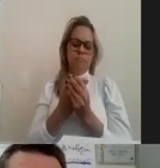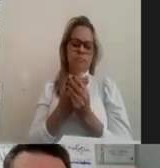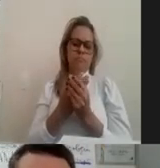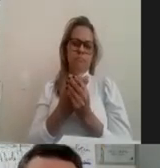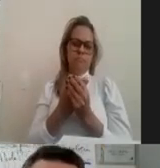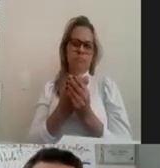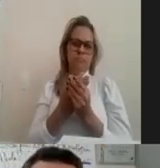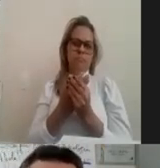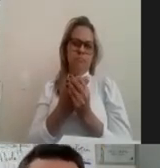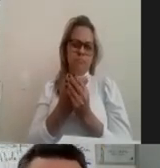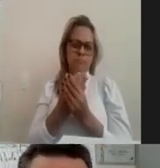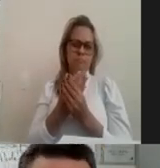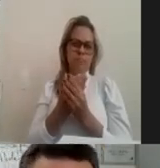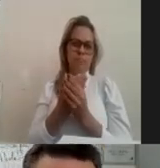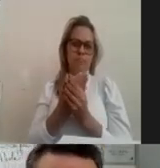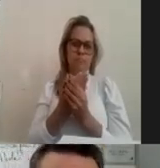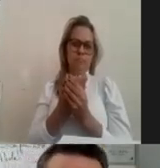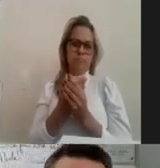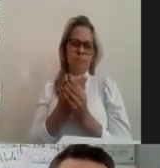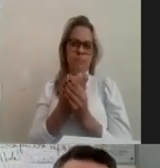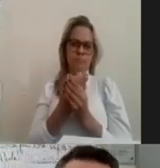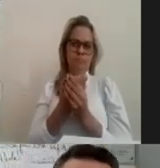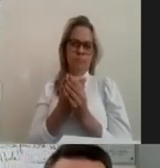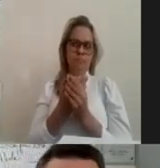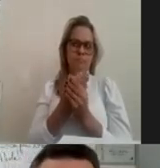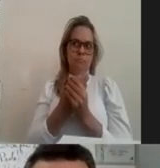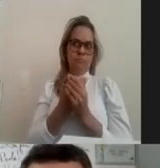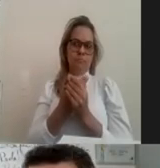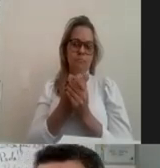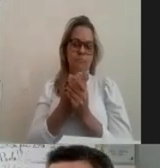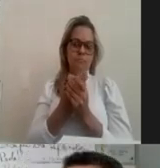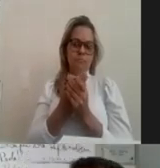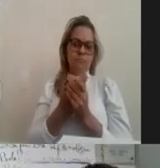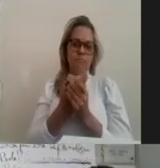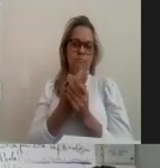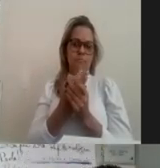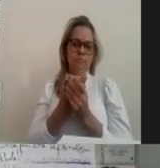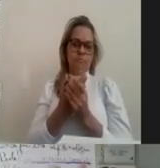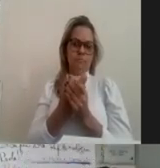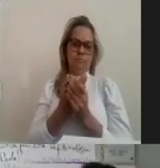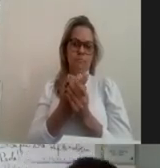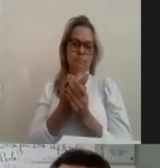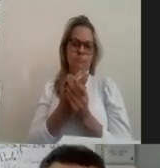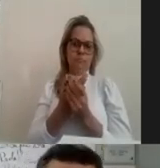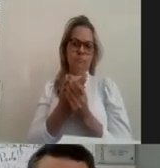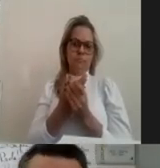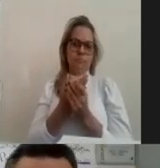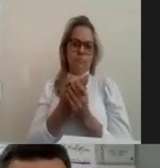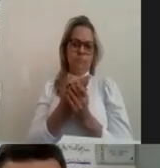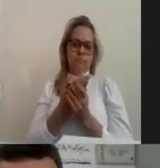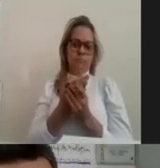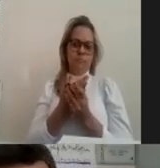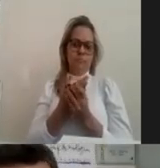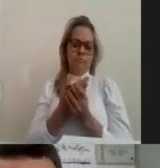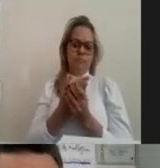corpo. Este assunto que você pode levar para o seu cliente é lá na terceira, quarta sessão. É um